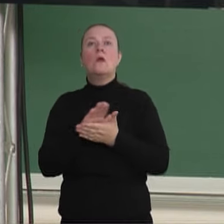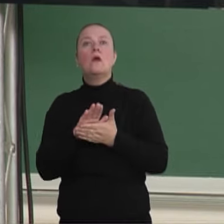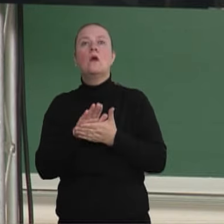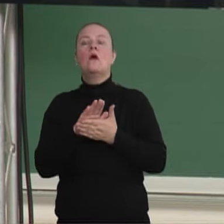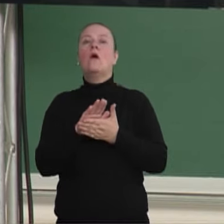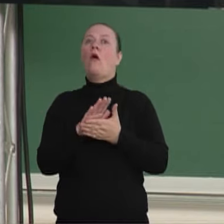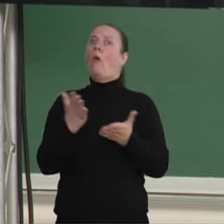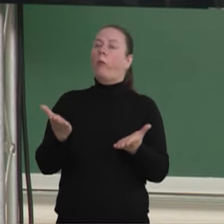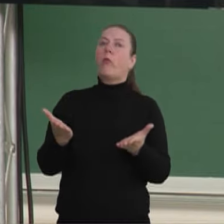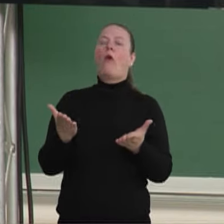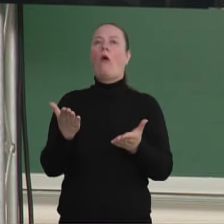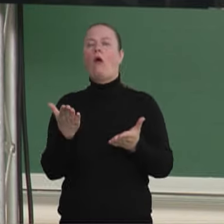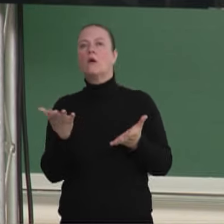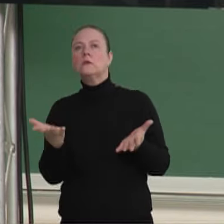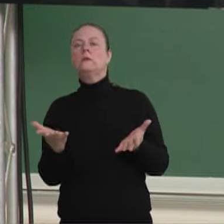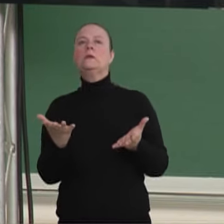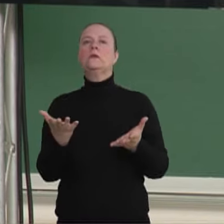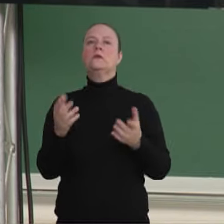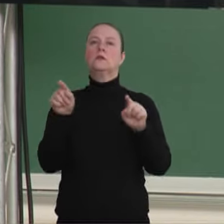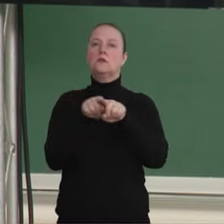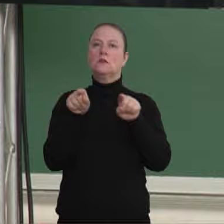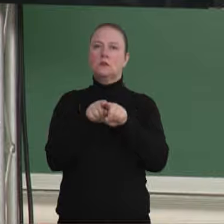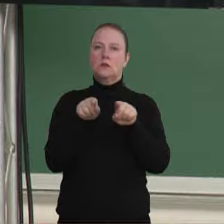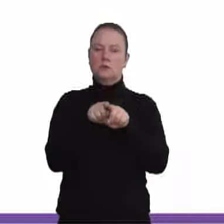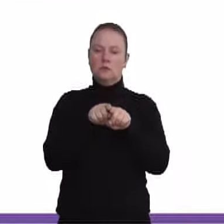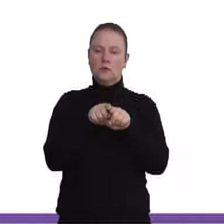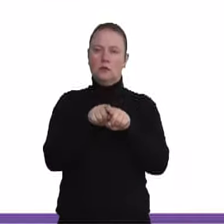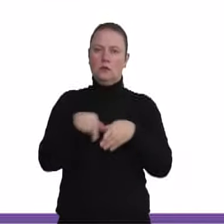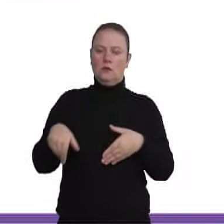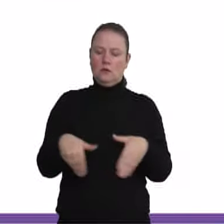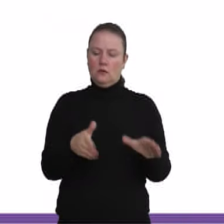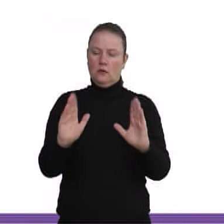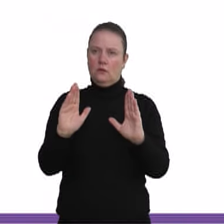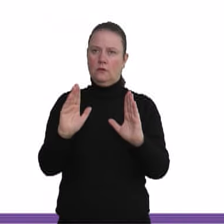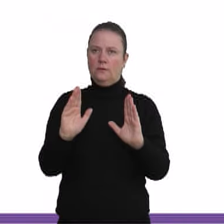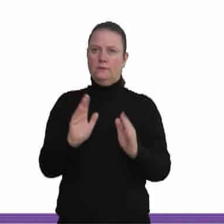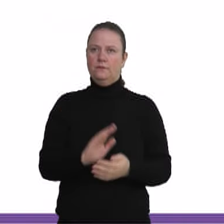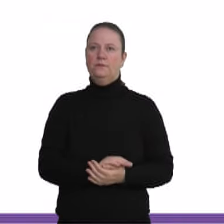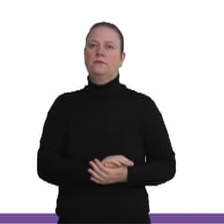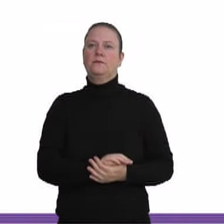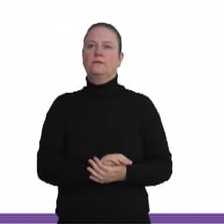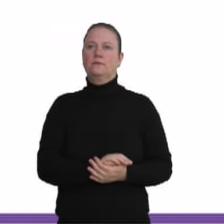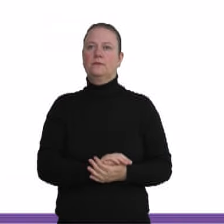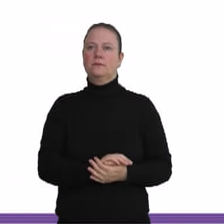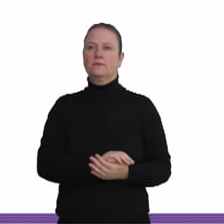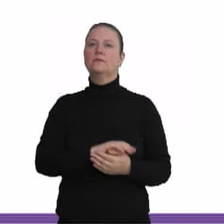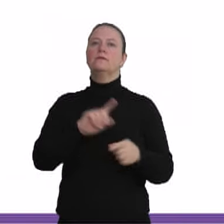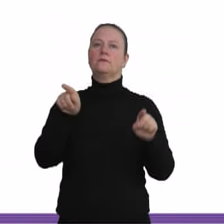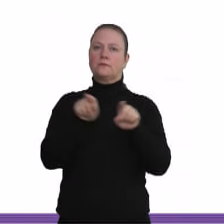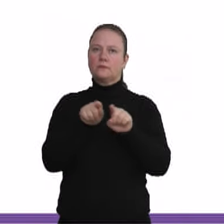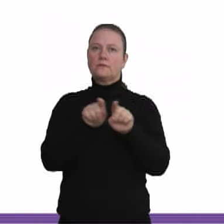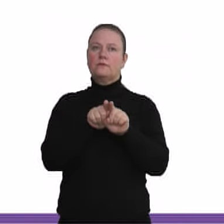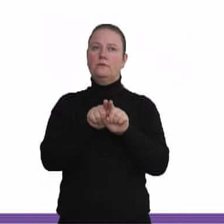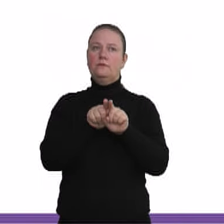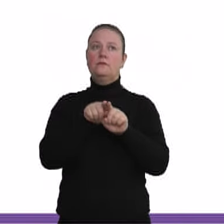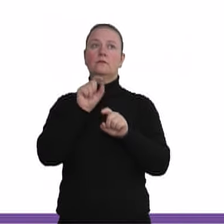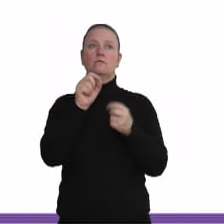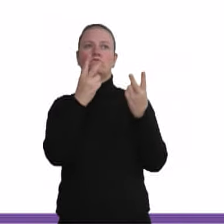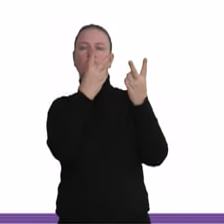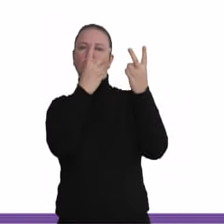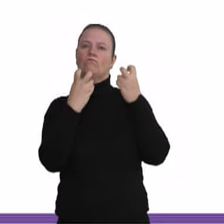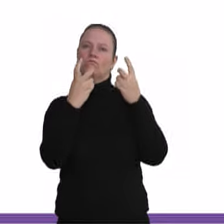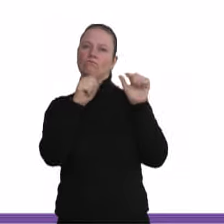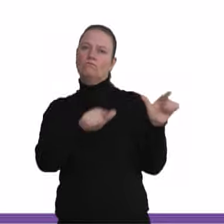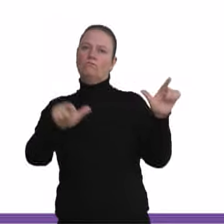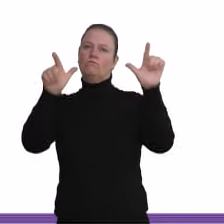da Graciosa ou seja pela 277, beleza? Então isso são circunstâncias que acontecem. E em geofísica, percebemos na imagem à direita,